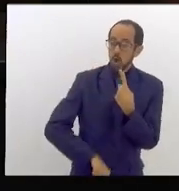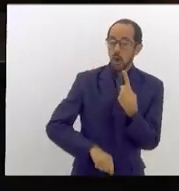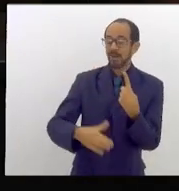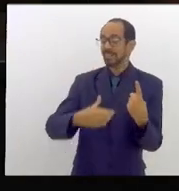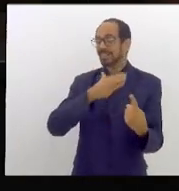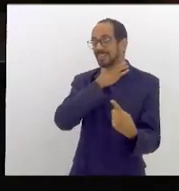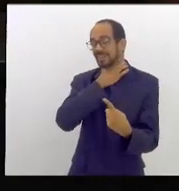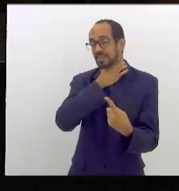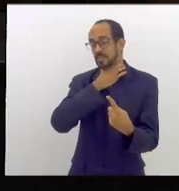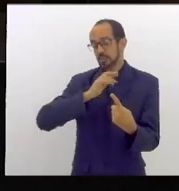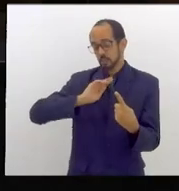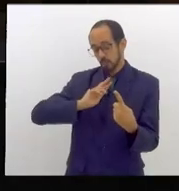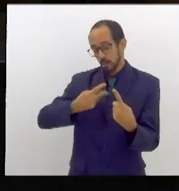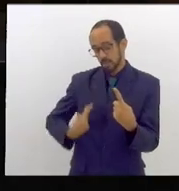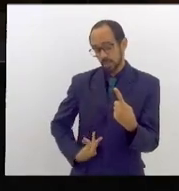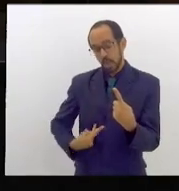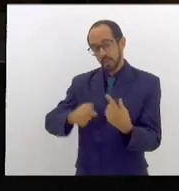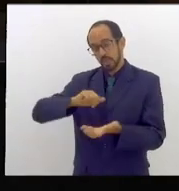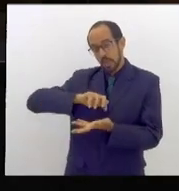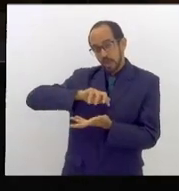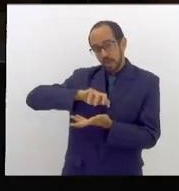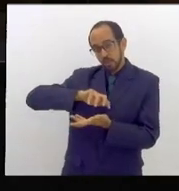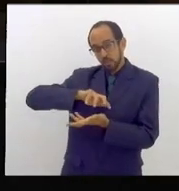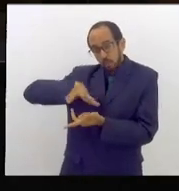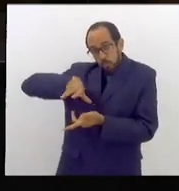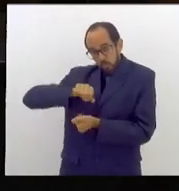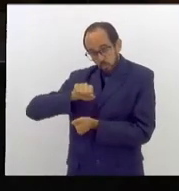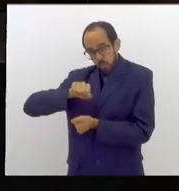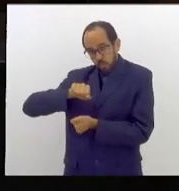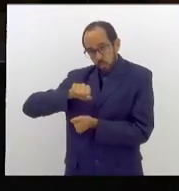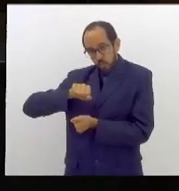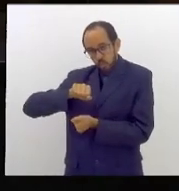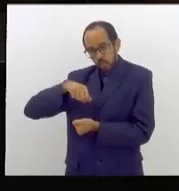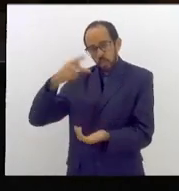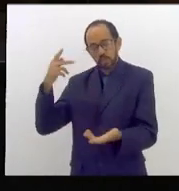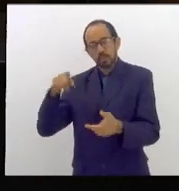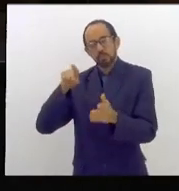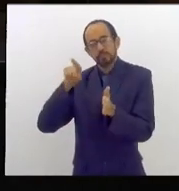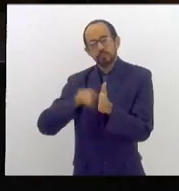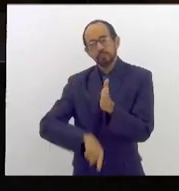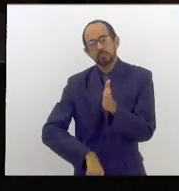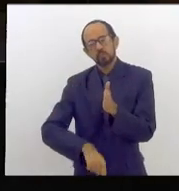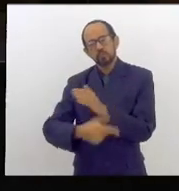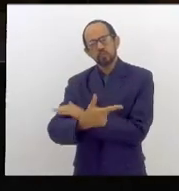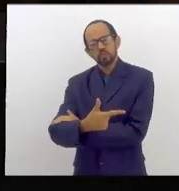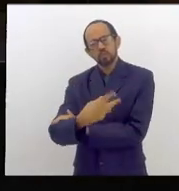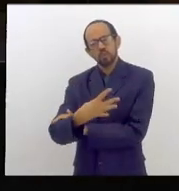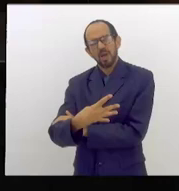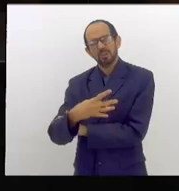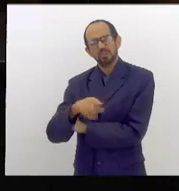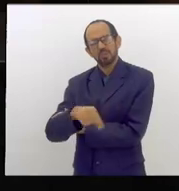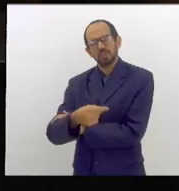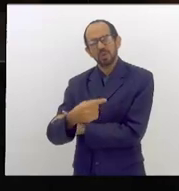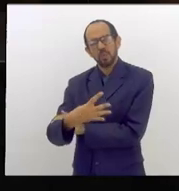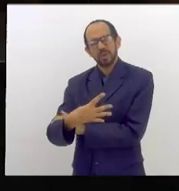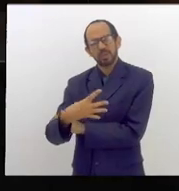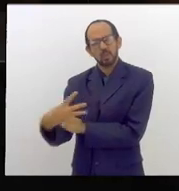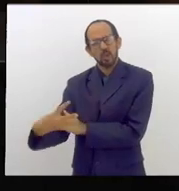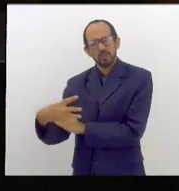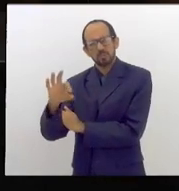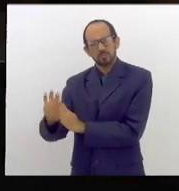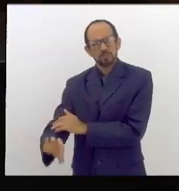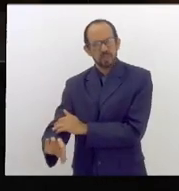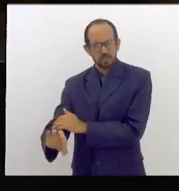do da história mundial a gente teve aí um decreto de 24,44%